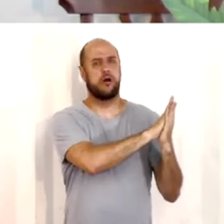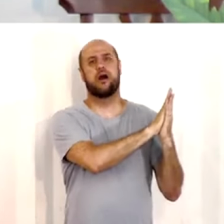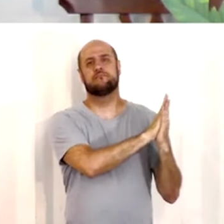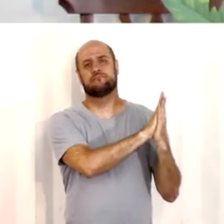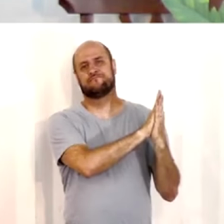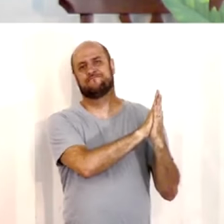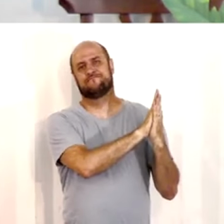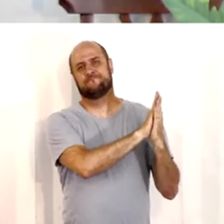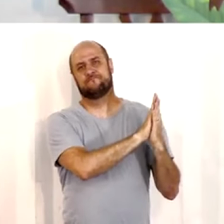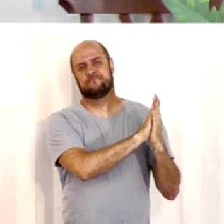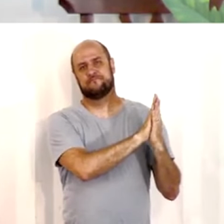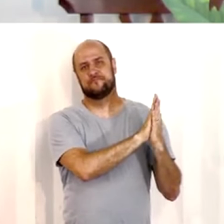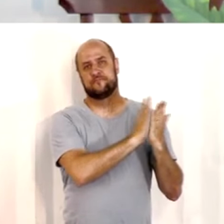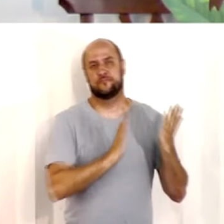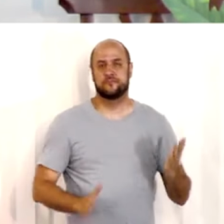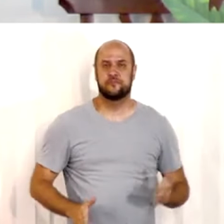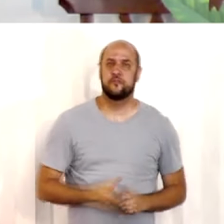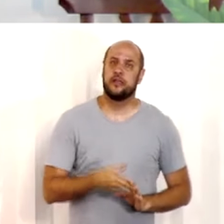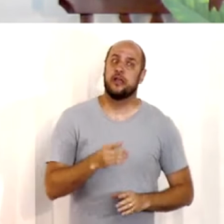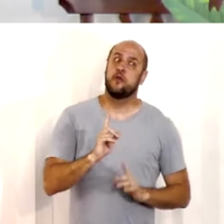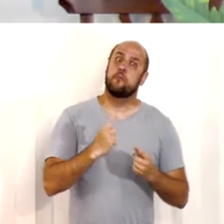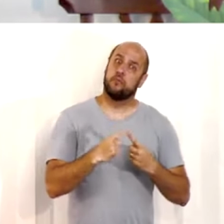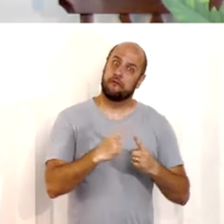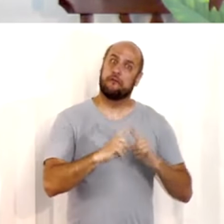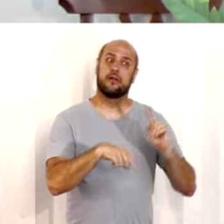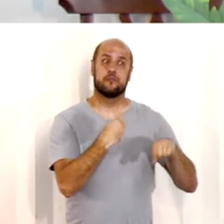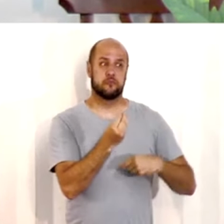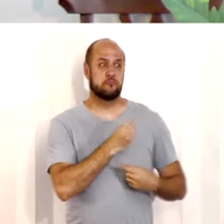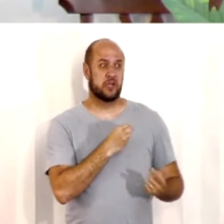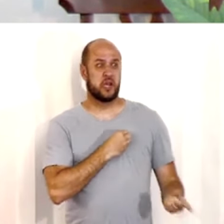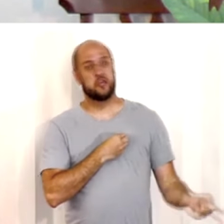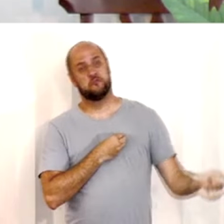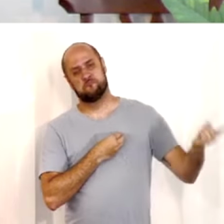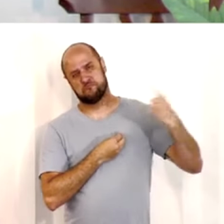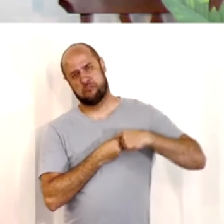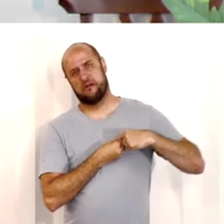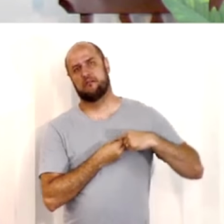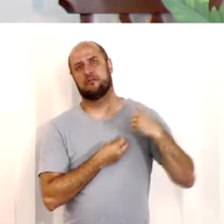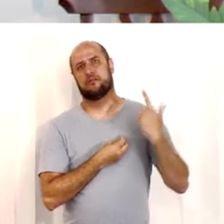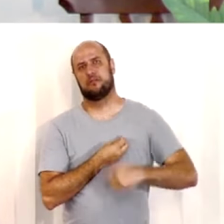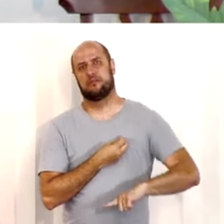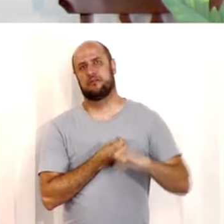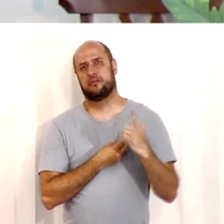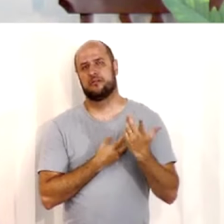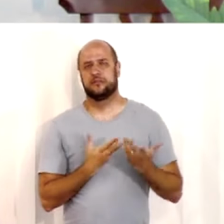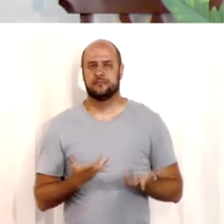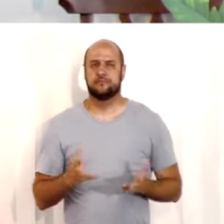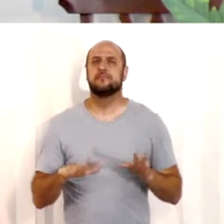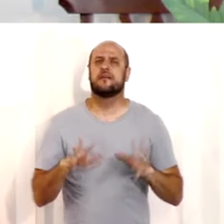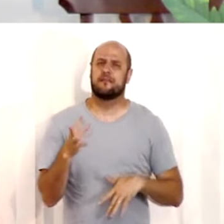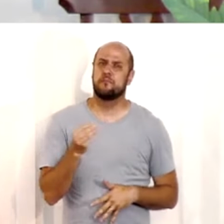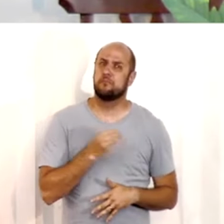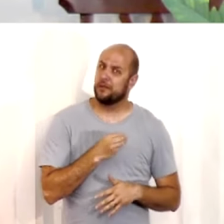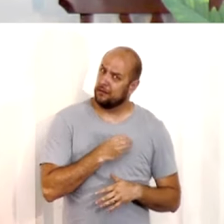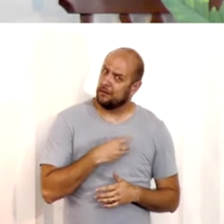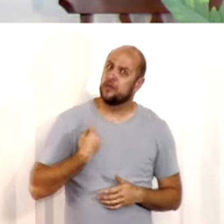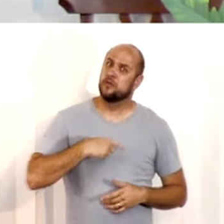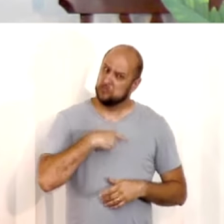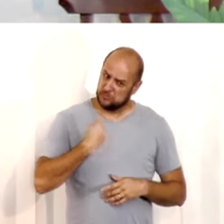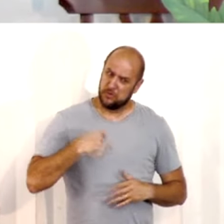cola. Pecado cola porque a gente se acostuma a coisas boas. Boa parte dos nossos pecados são coisas que